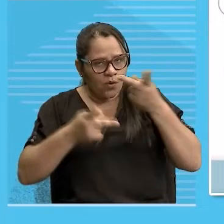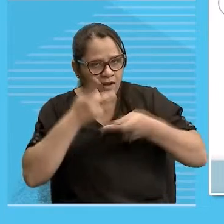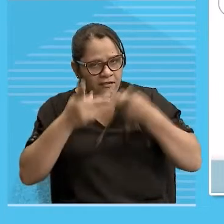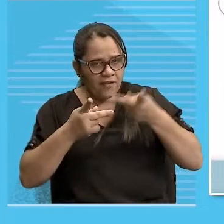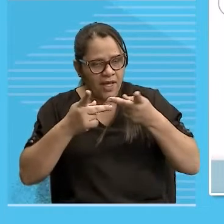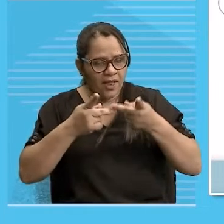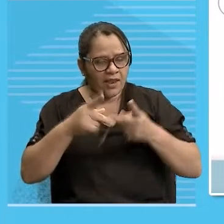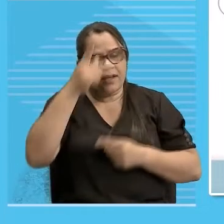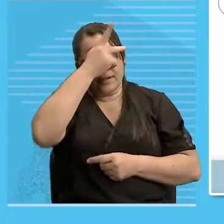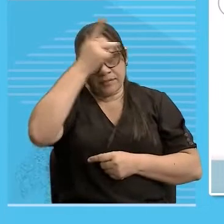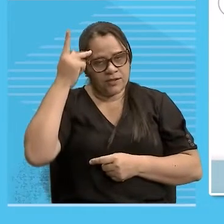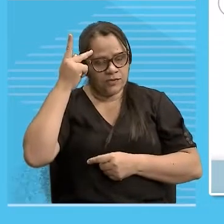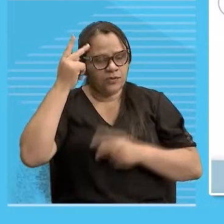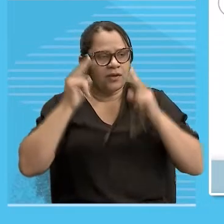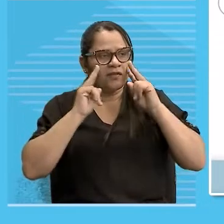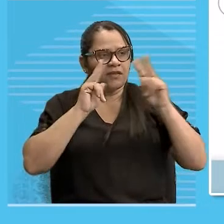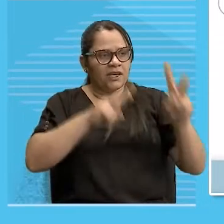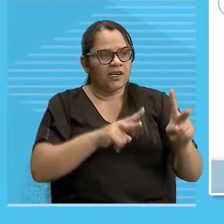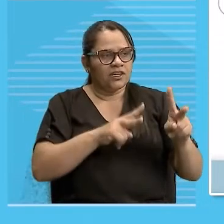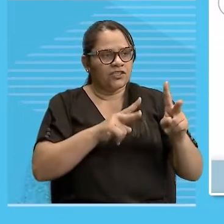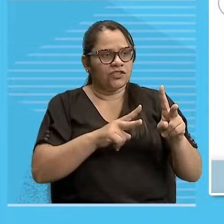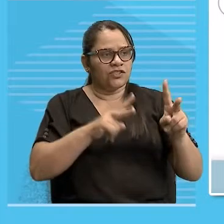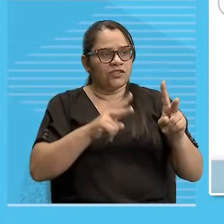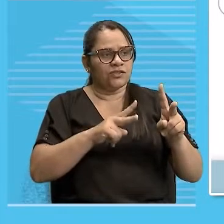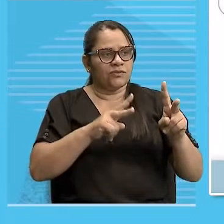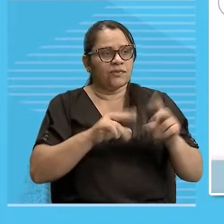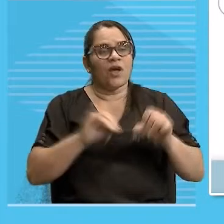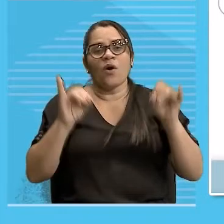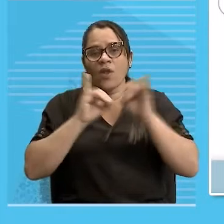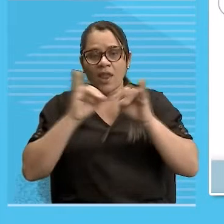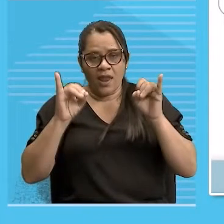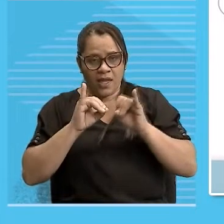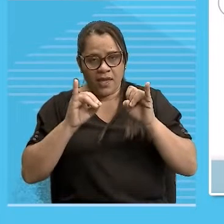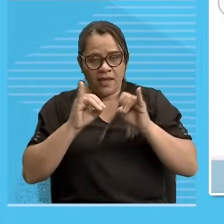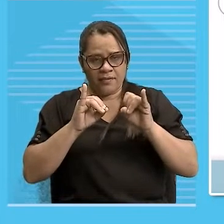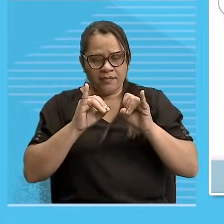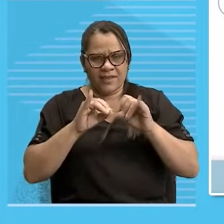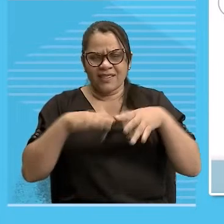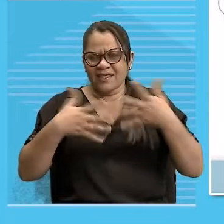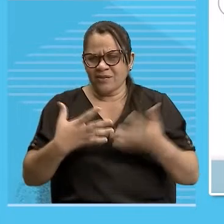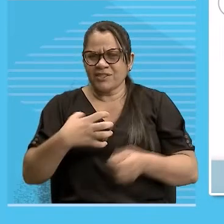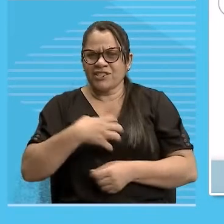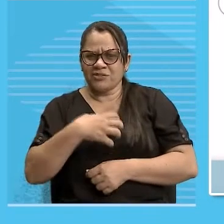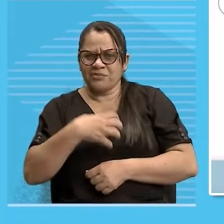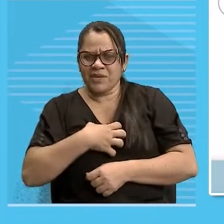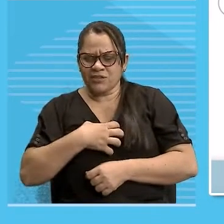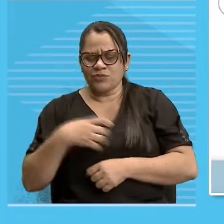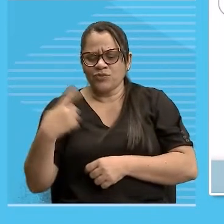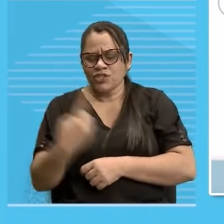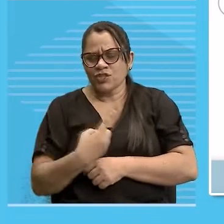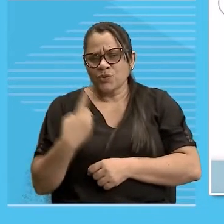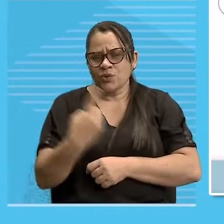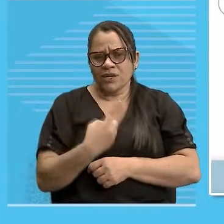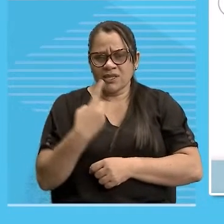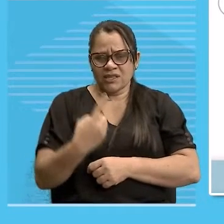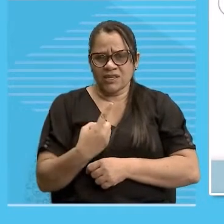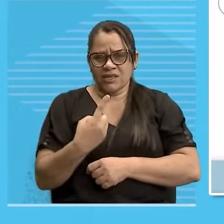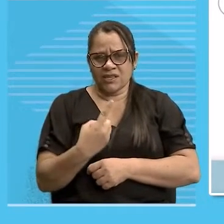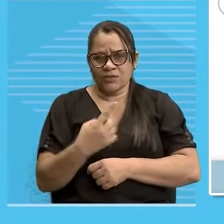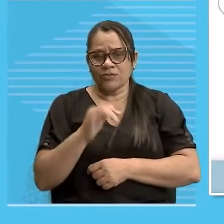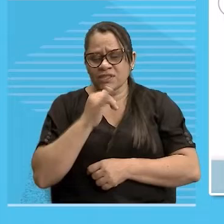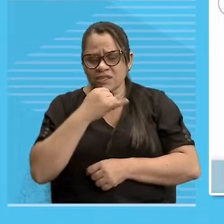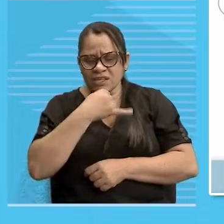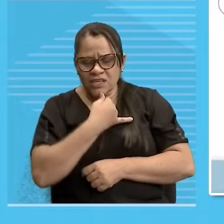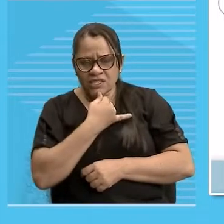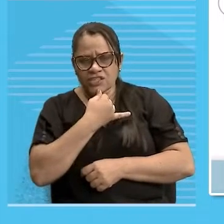enunciador fala. Olé, diz a presença da solidão. Ou seja, olha aí, ó. Olé como quem dá um baile, né? Aqui